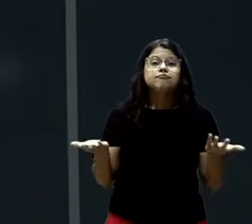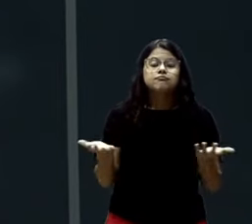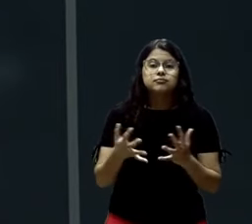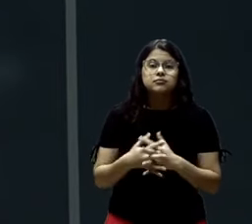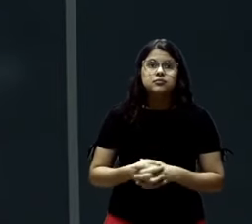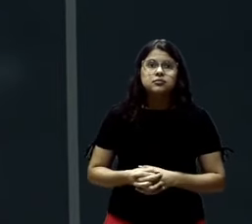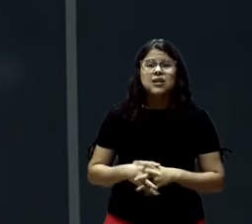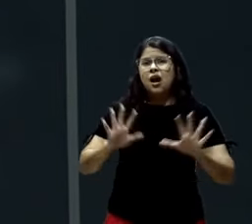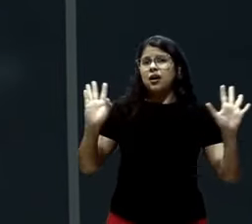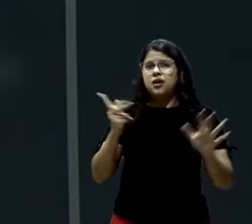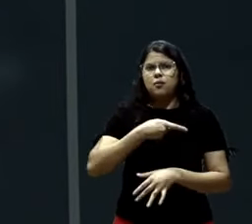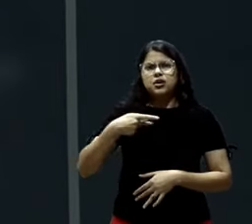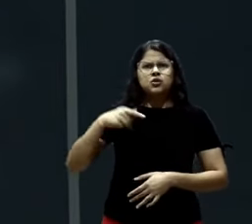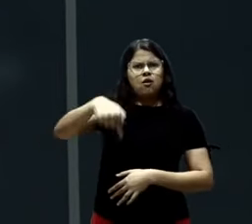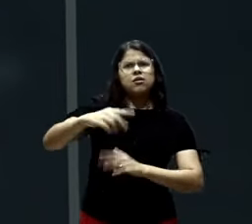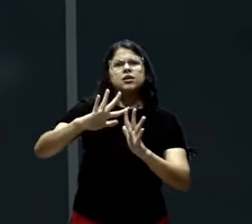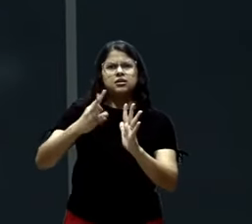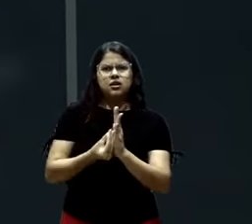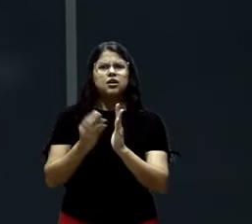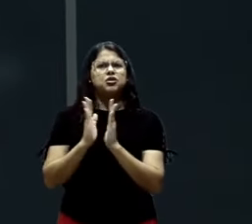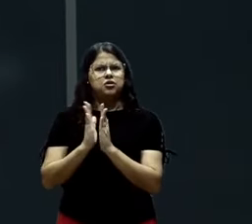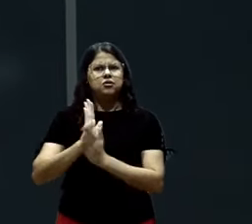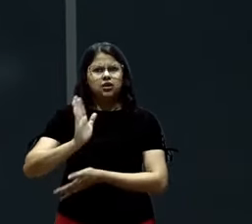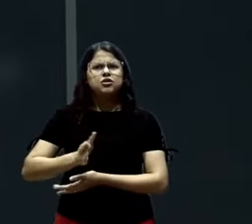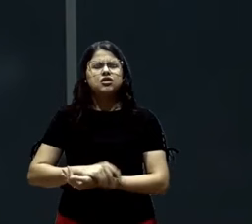Não, pastor, na igreja eu orei. Acho que não.